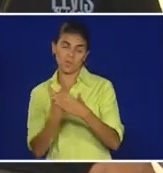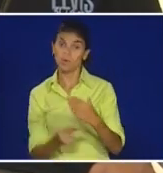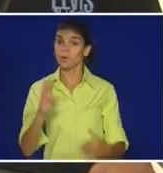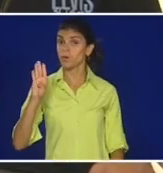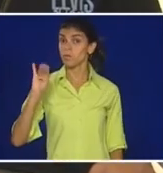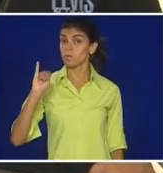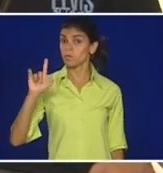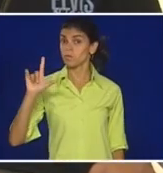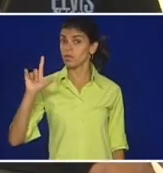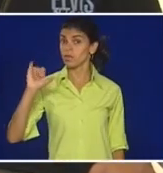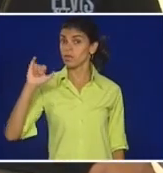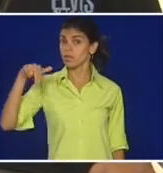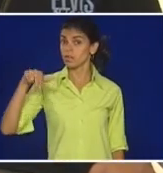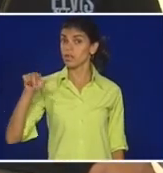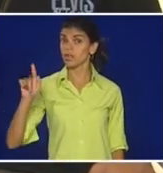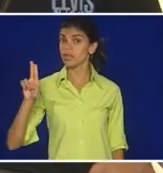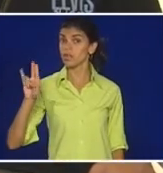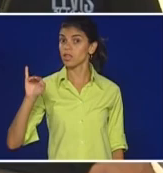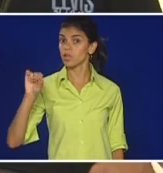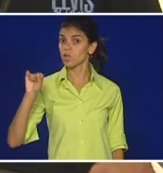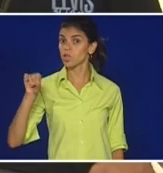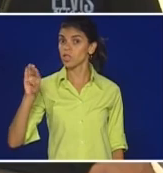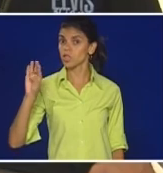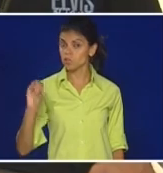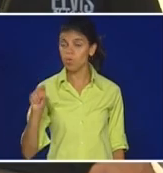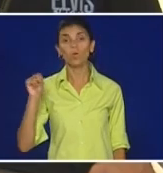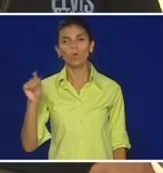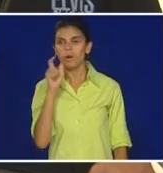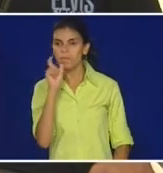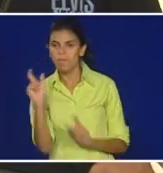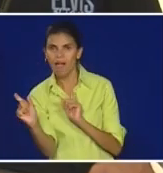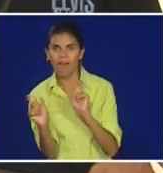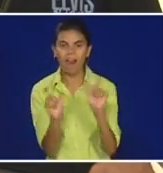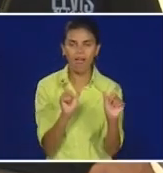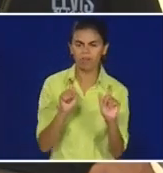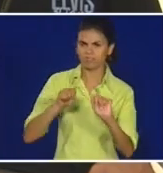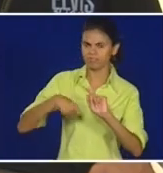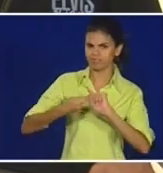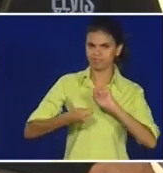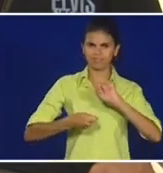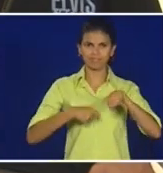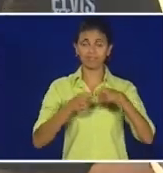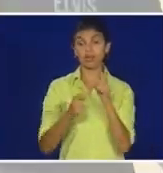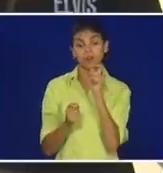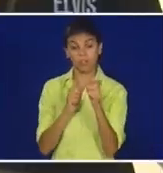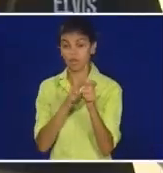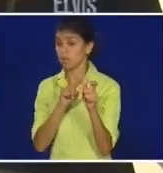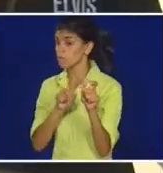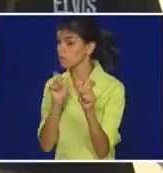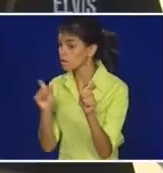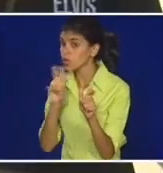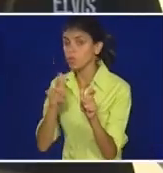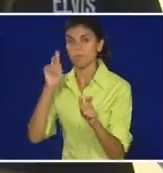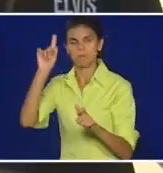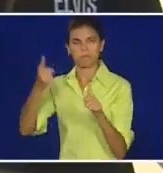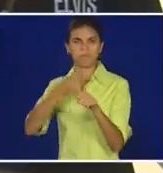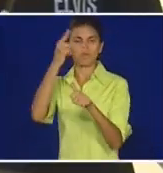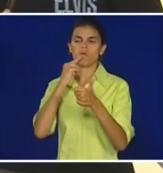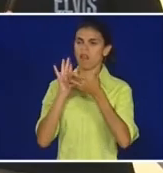Normalmente, as primeiras palavras, um conceito novo que fosse mostrado para o João, era mostrado em Libras e